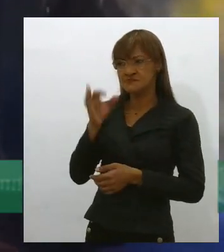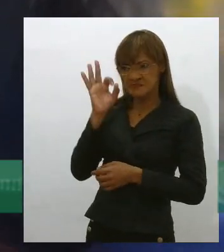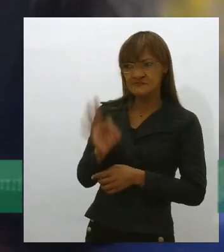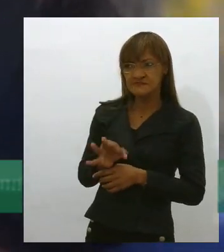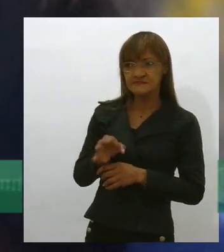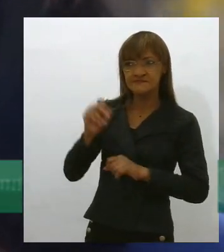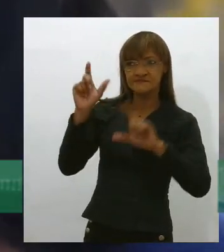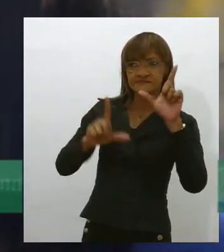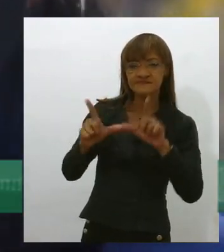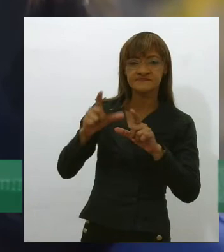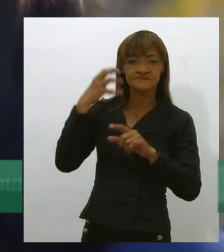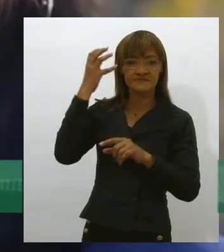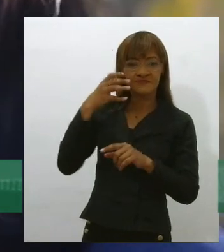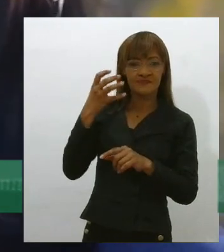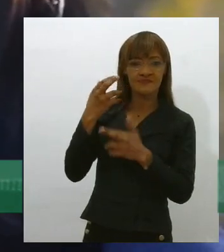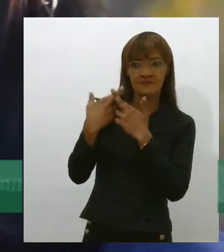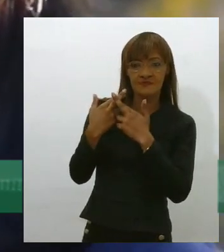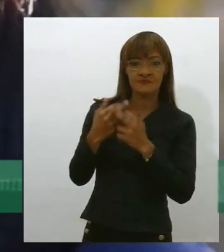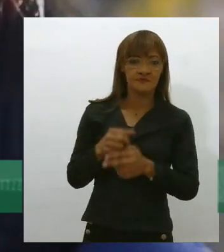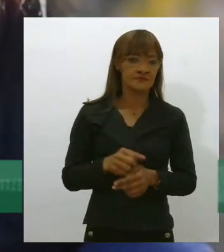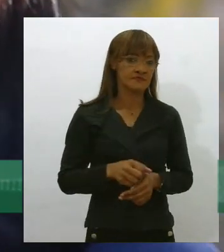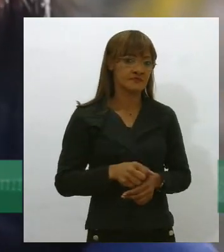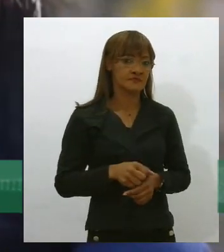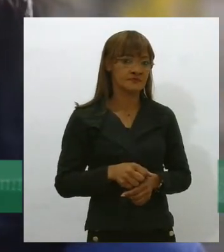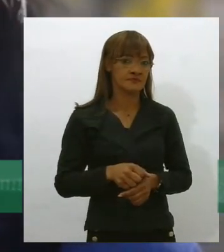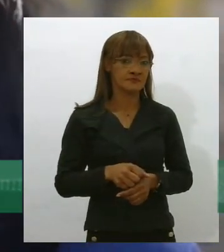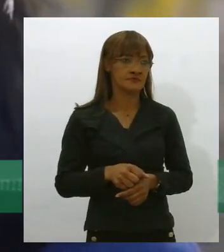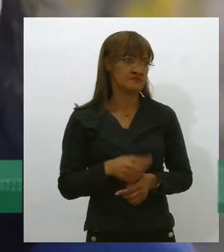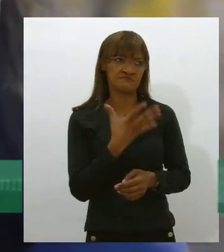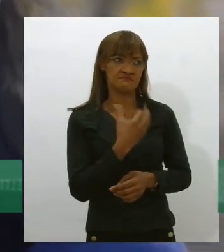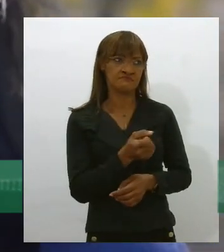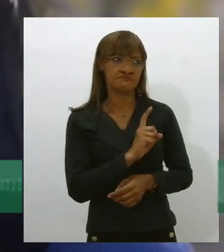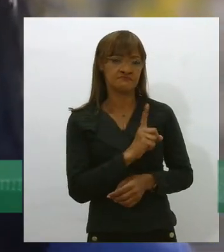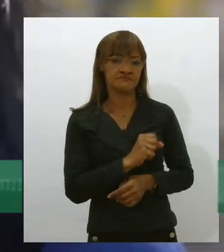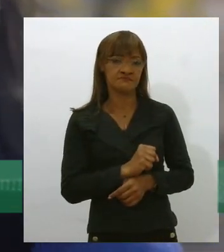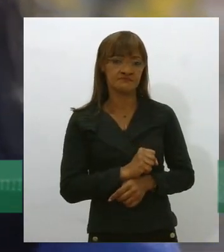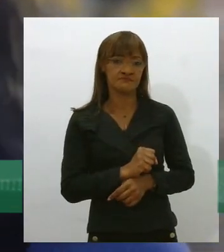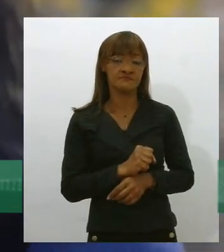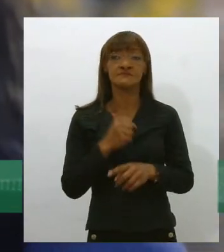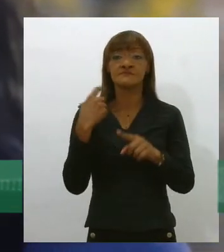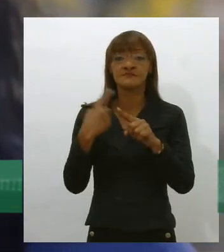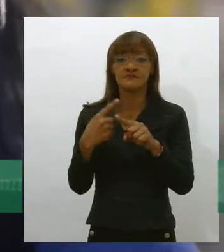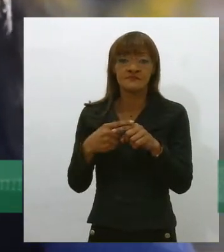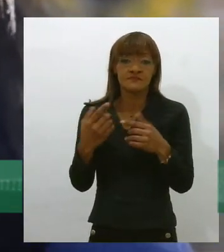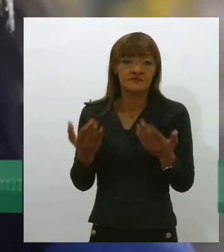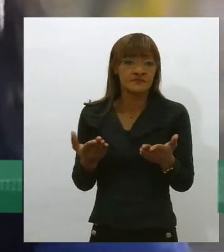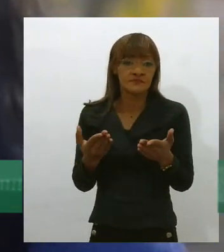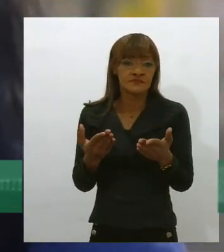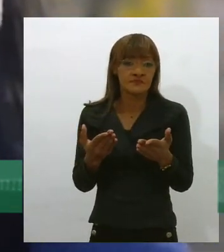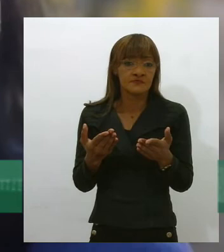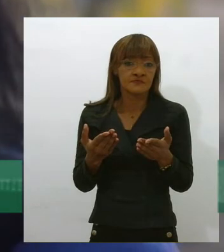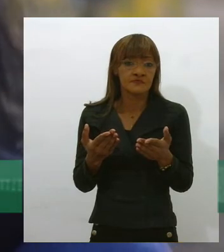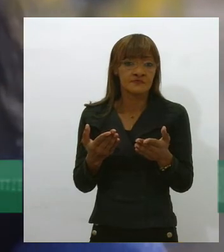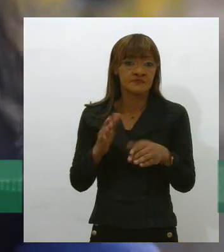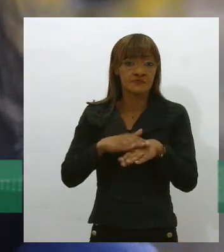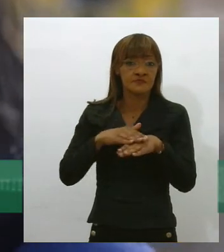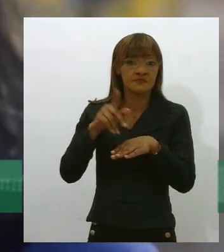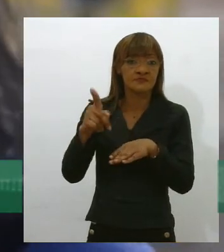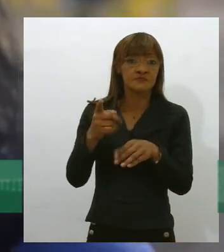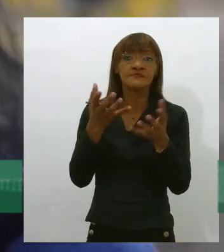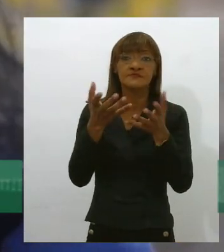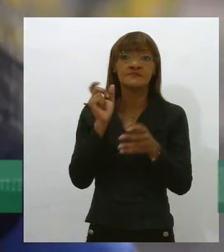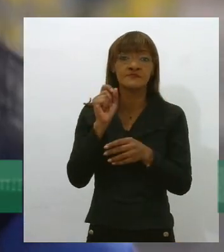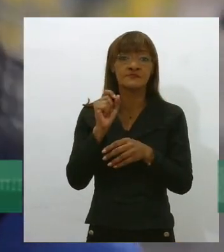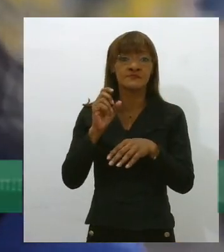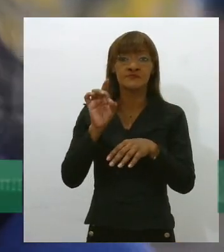TV de uma Radio Não concordo porque gosto de falei não ele vai vai colocar o som que